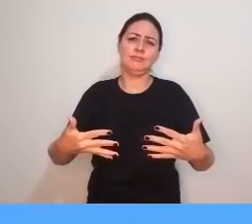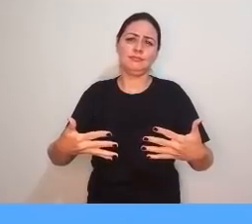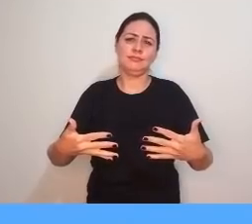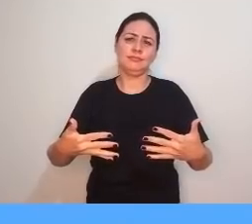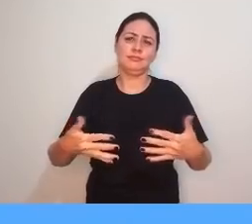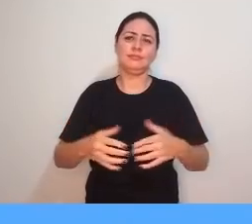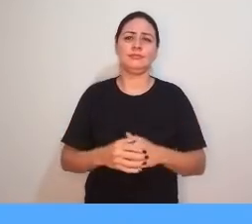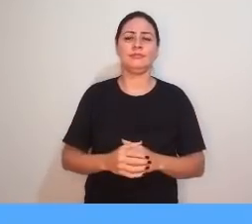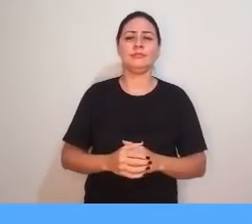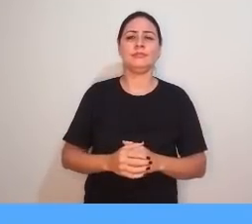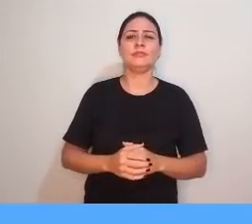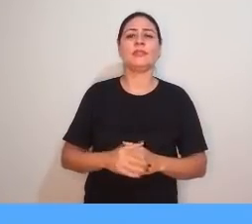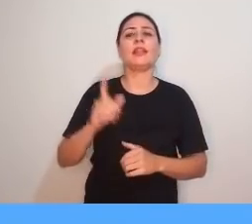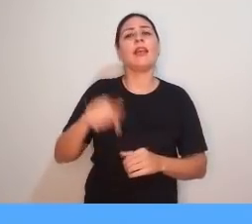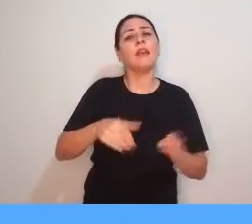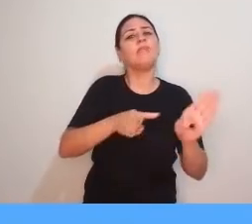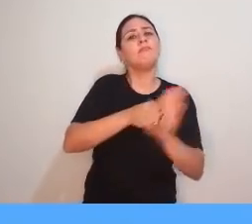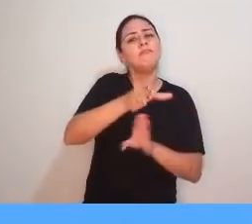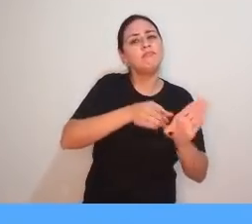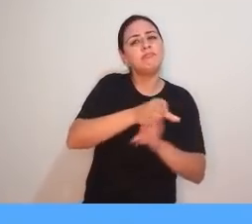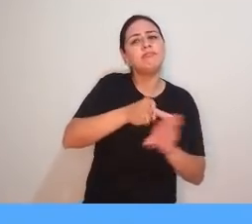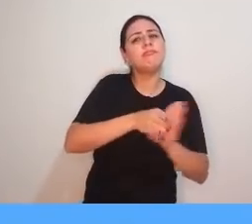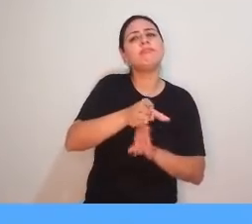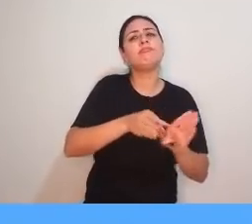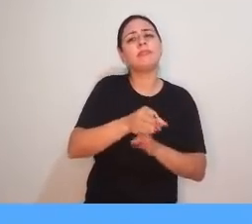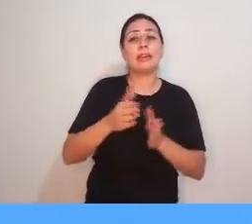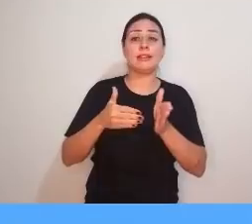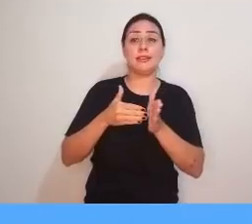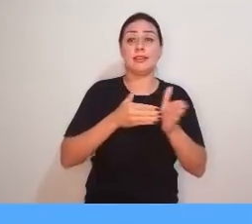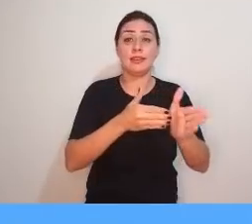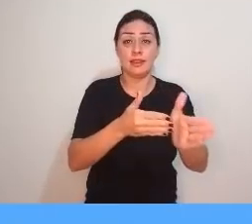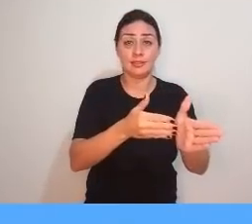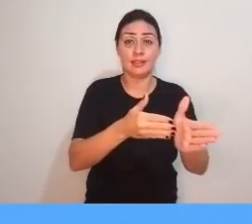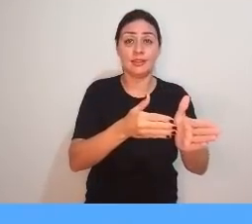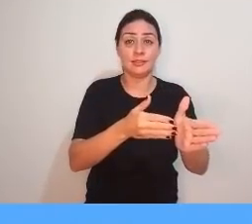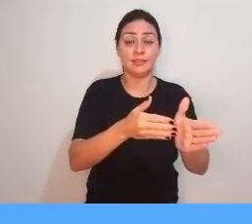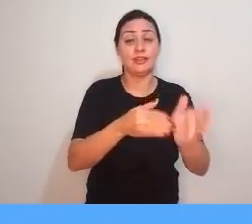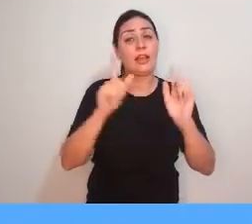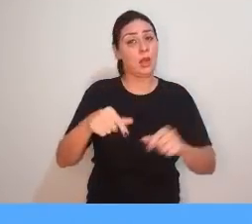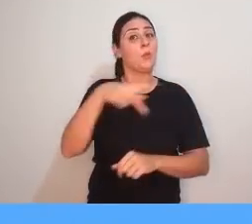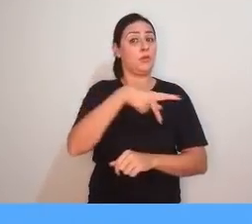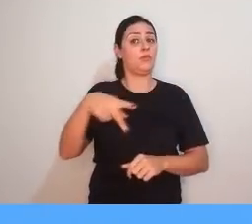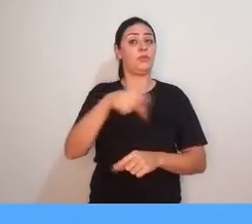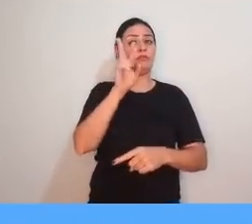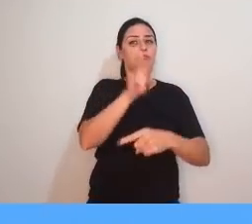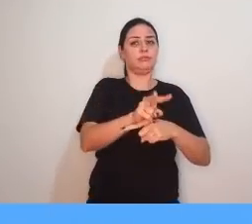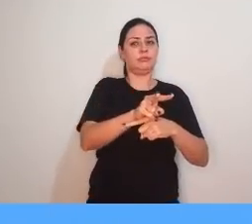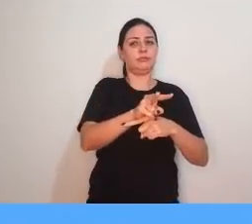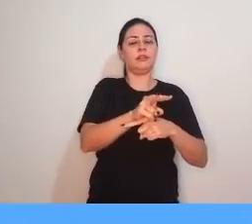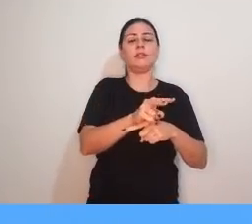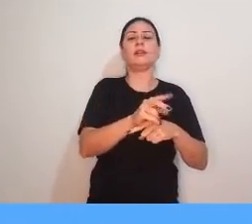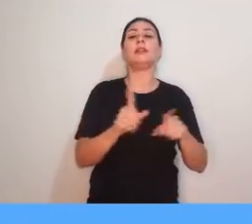pela orientação e pelo processo de fruição guiada, feita pelo professor, pela professora ali, tá? E pelo próprio